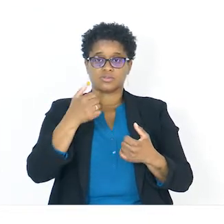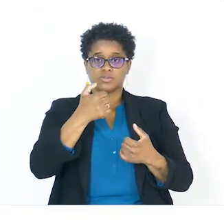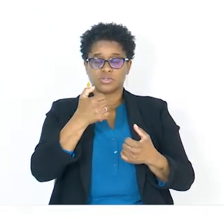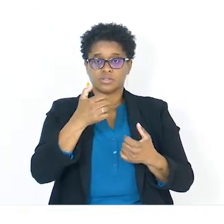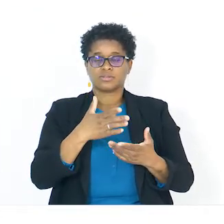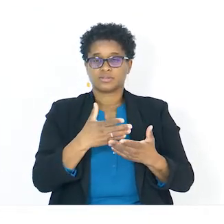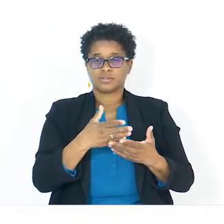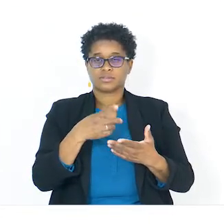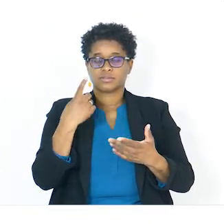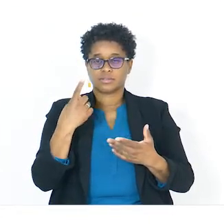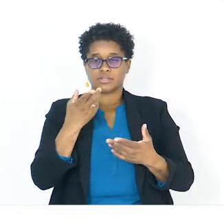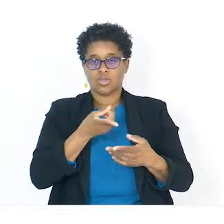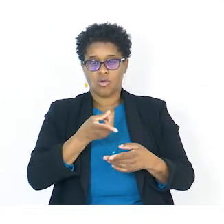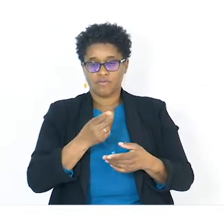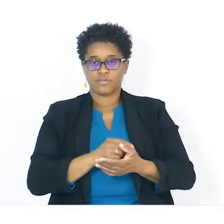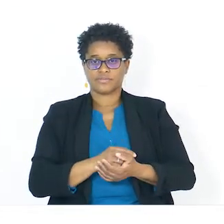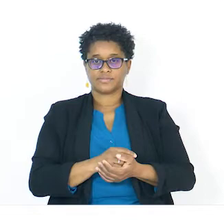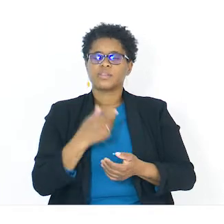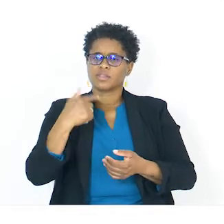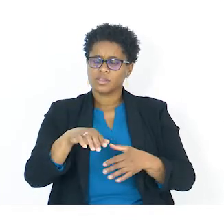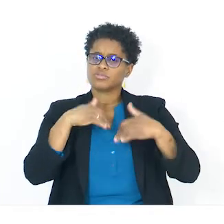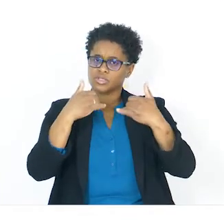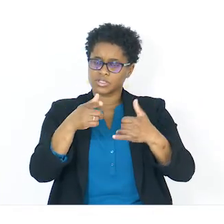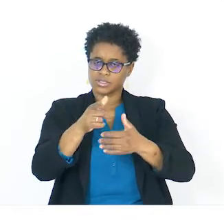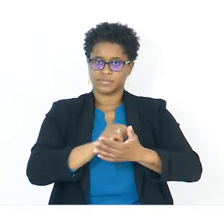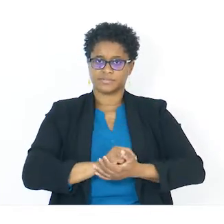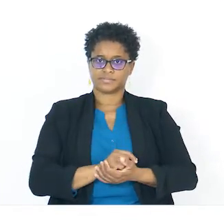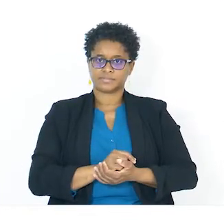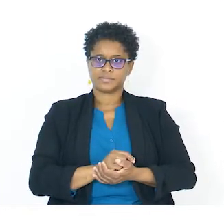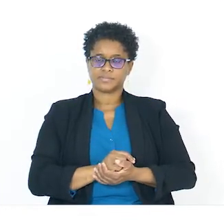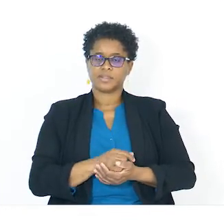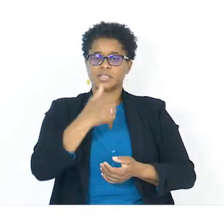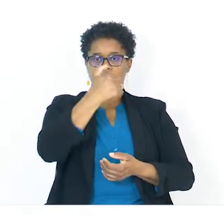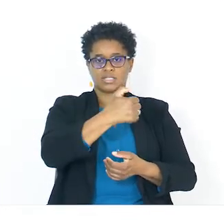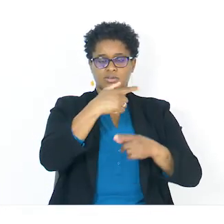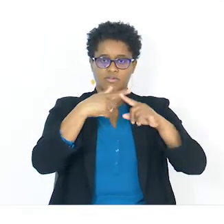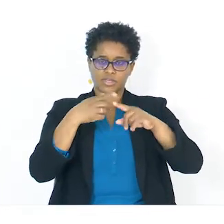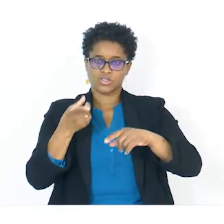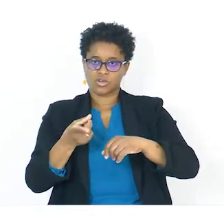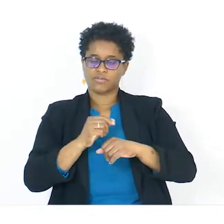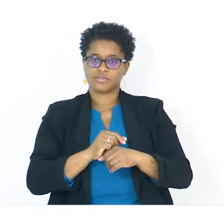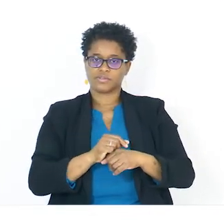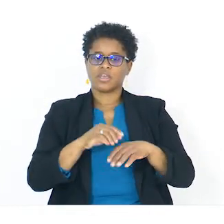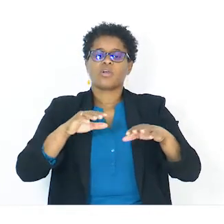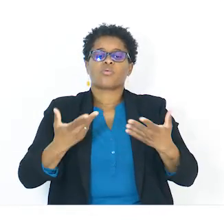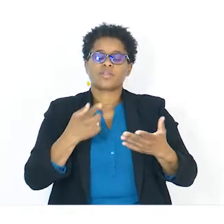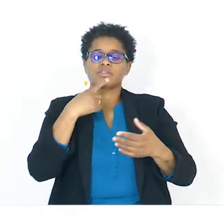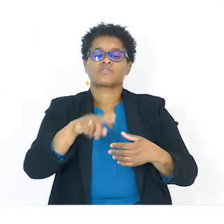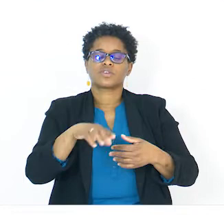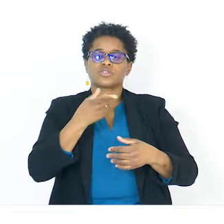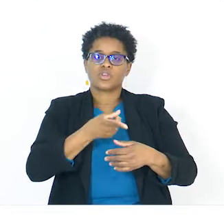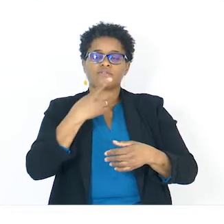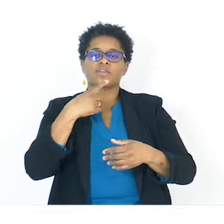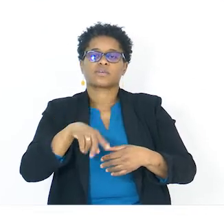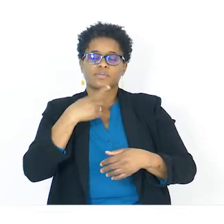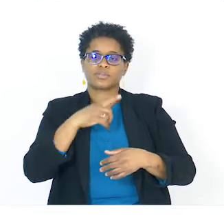o quíntuplo de 9. Temos o seguinte: 5 vezes 9. Quantas vezes